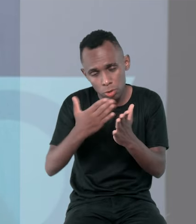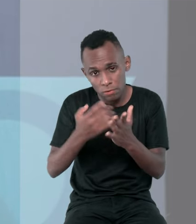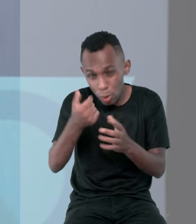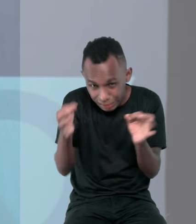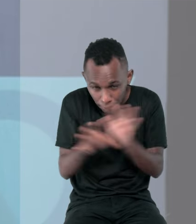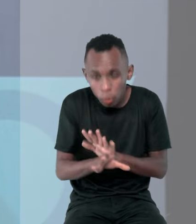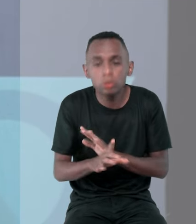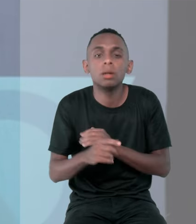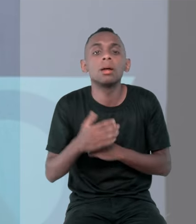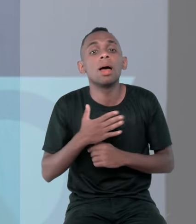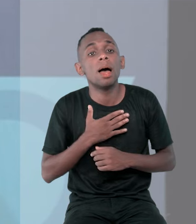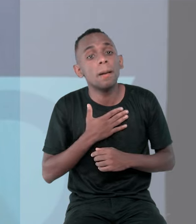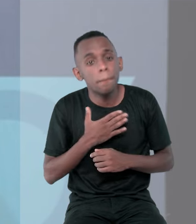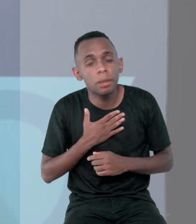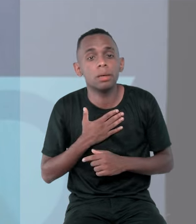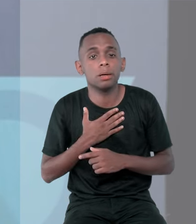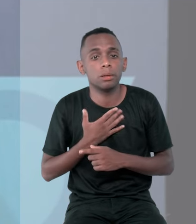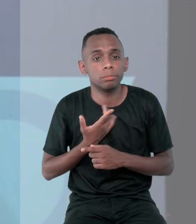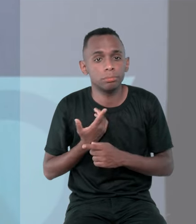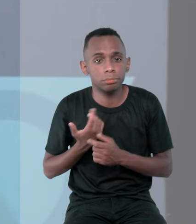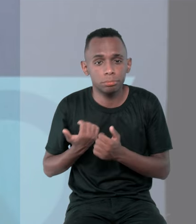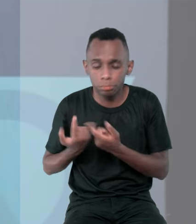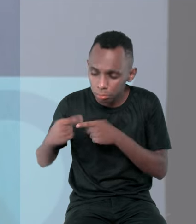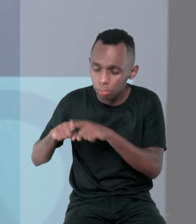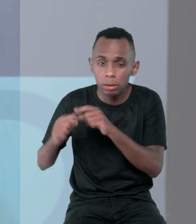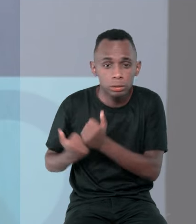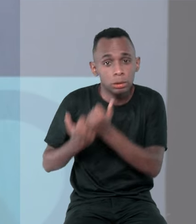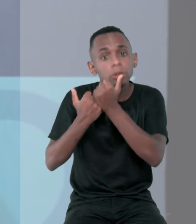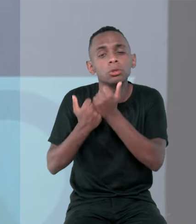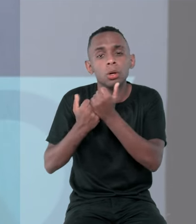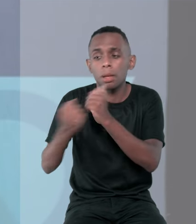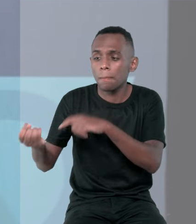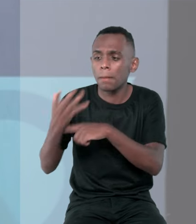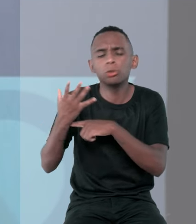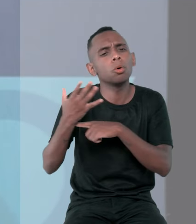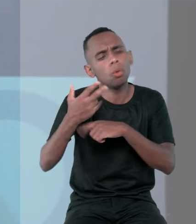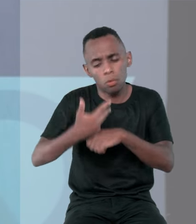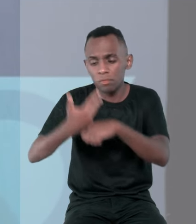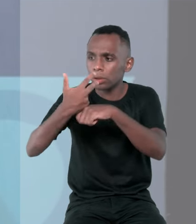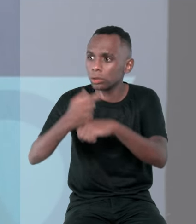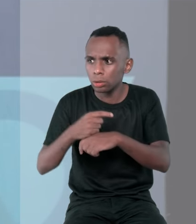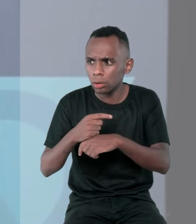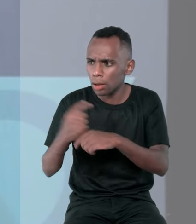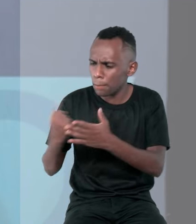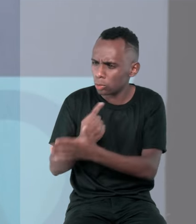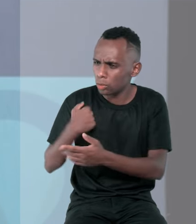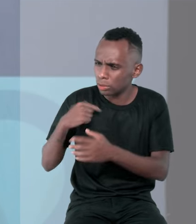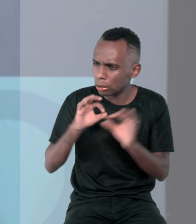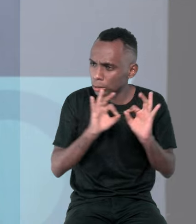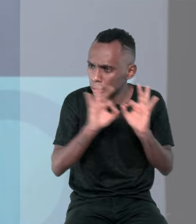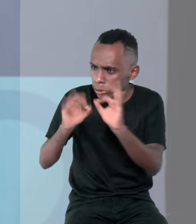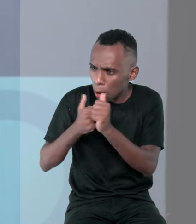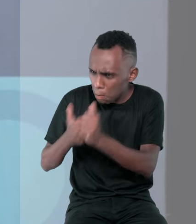aí é quando a minha assessora me mandou o vídeo e disse, Jefferson, você está acompanhando o que está